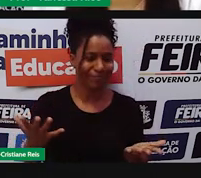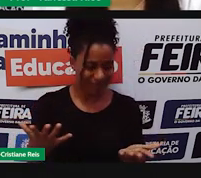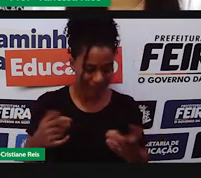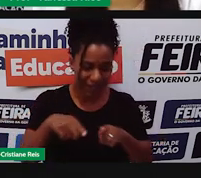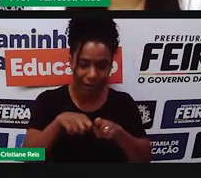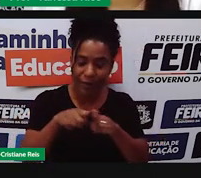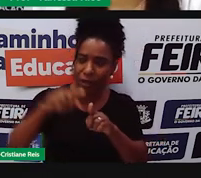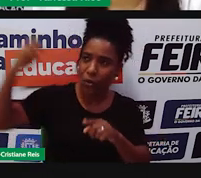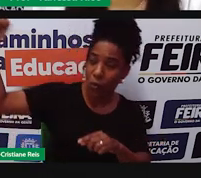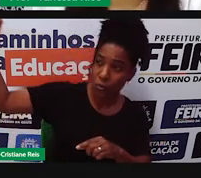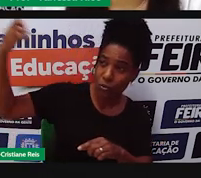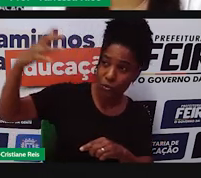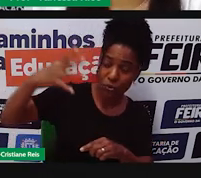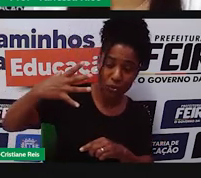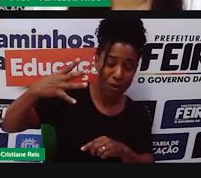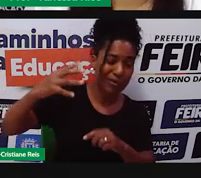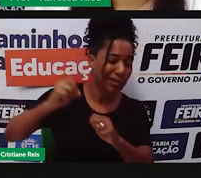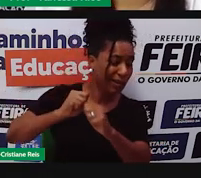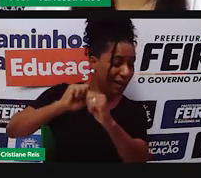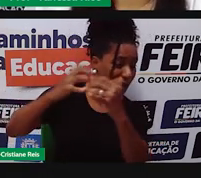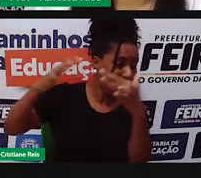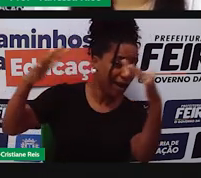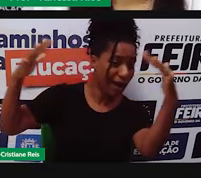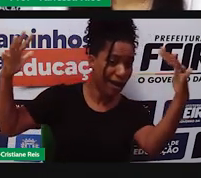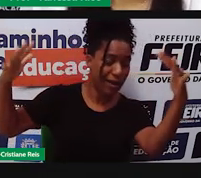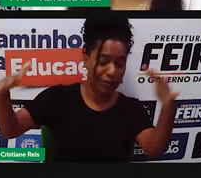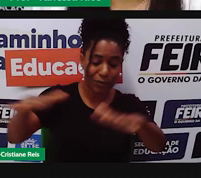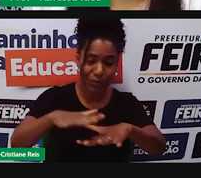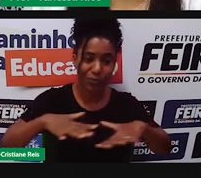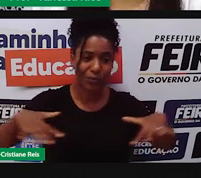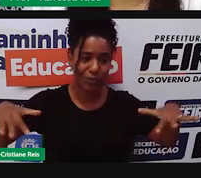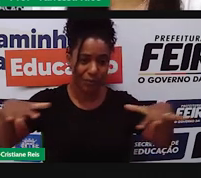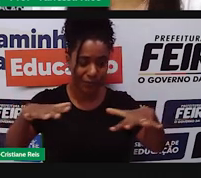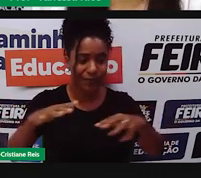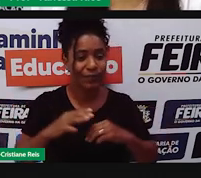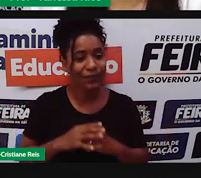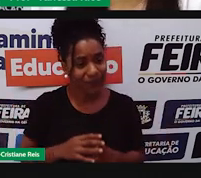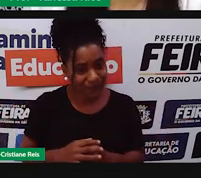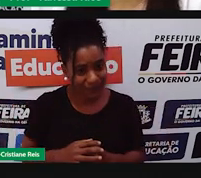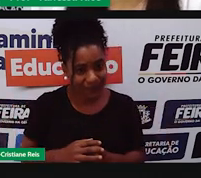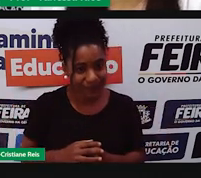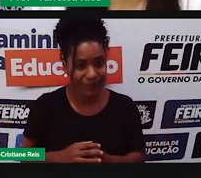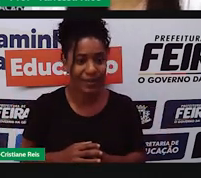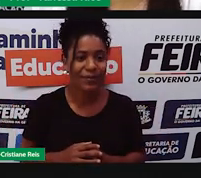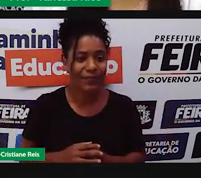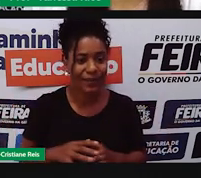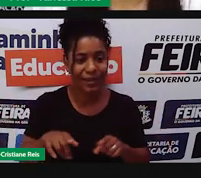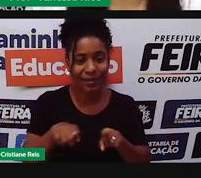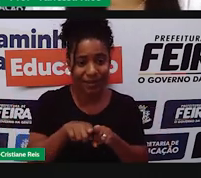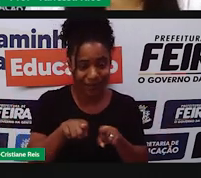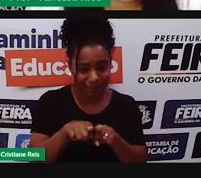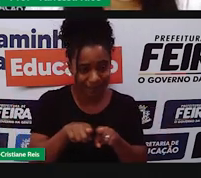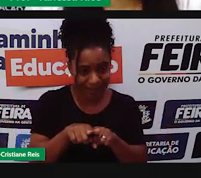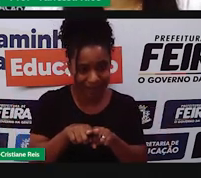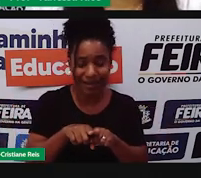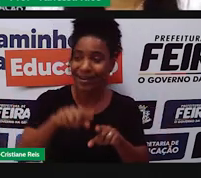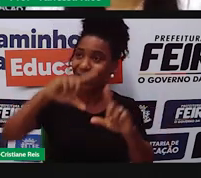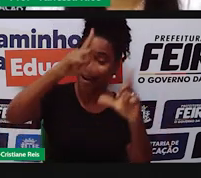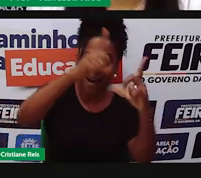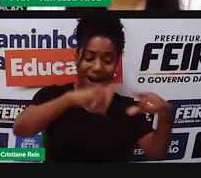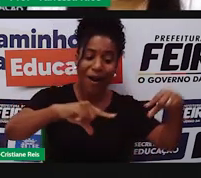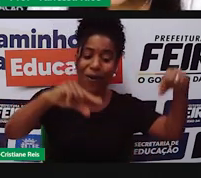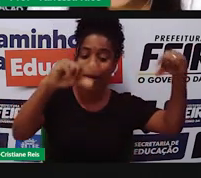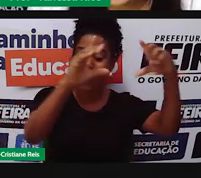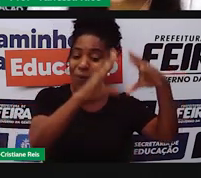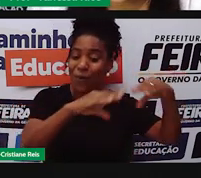para a sobrevivência de muitos seres vivos. Inclusive aí a própria existência aí do brilho da lua, né? É